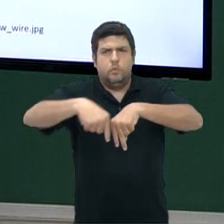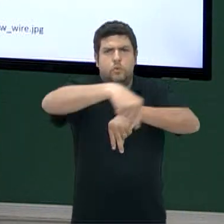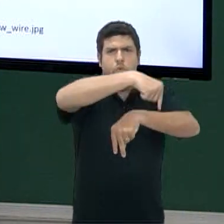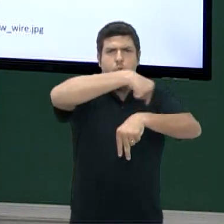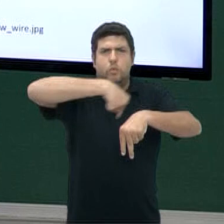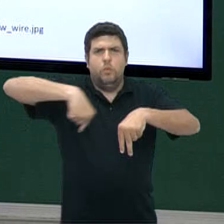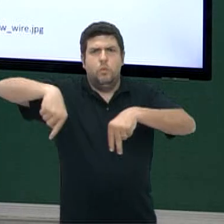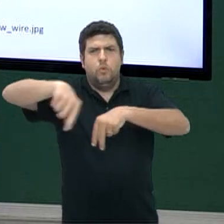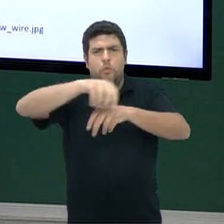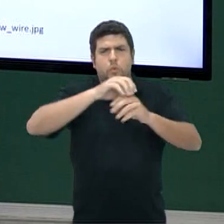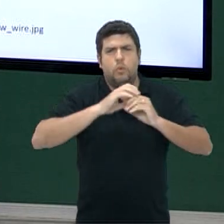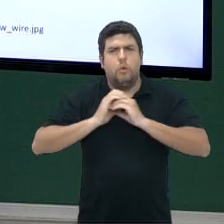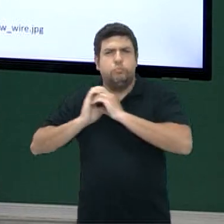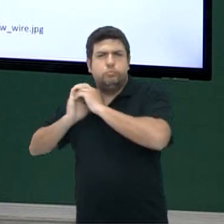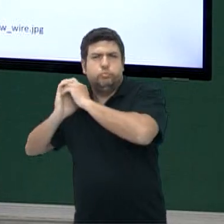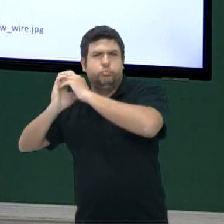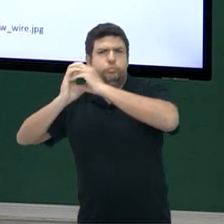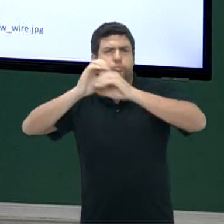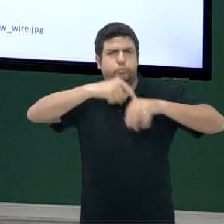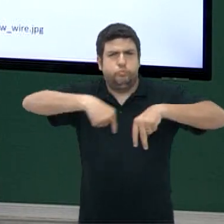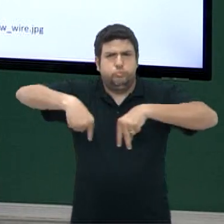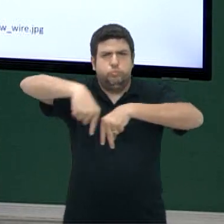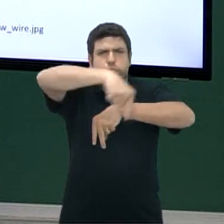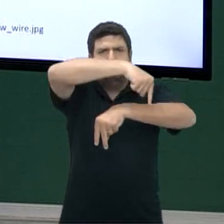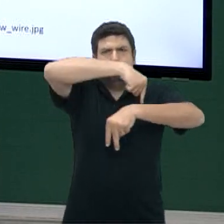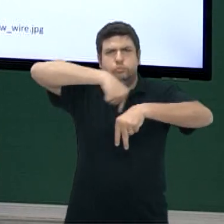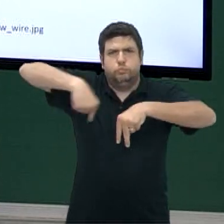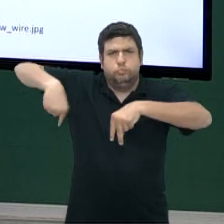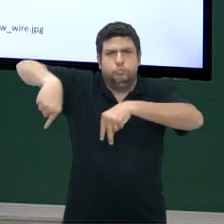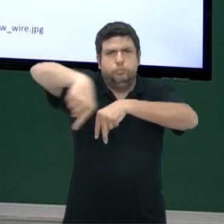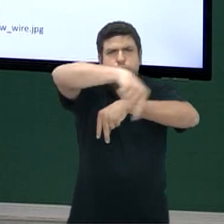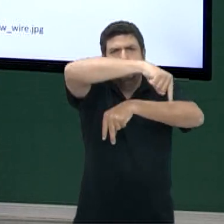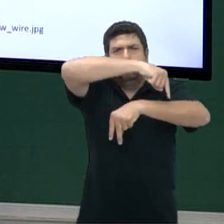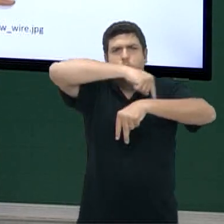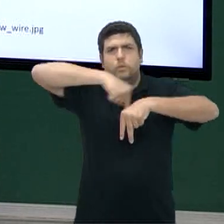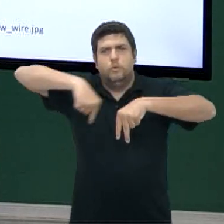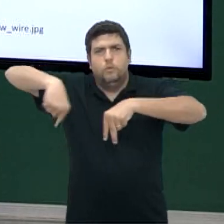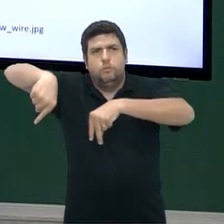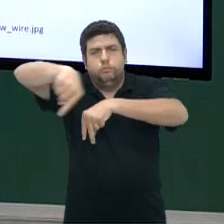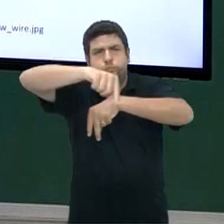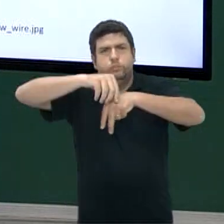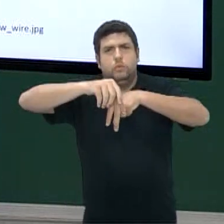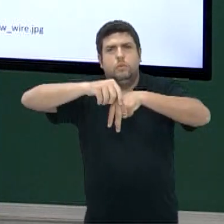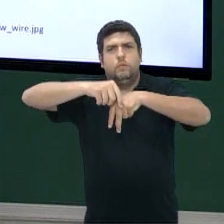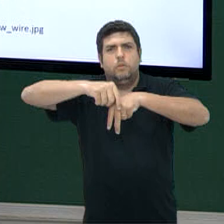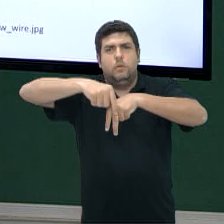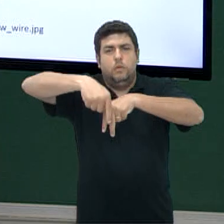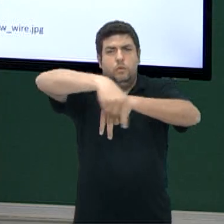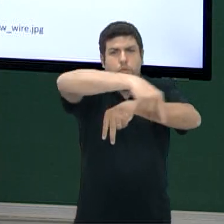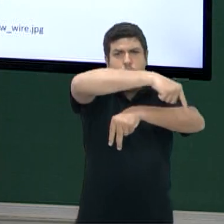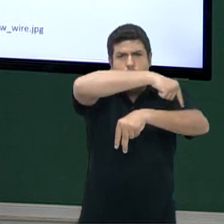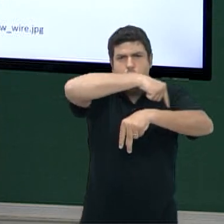ele solta exatamente esse martelo aqui nesse ponto A.